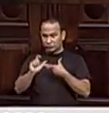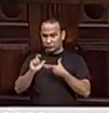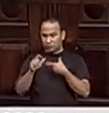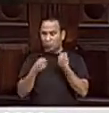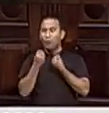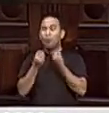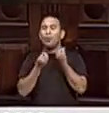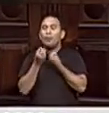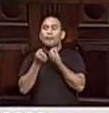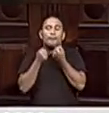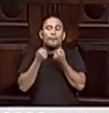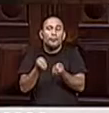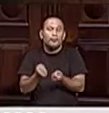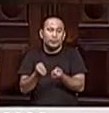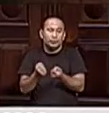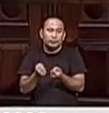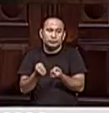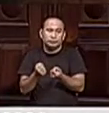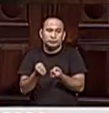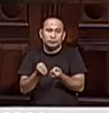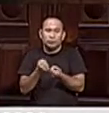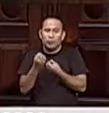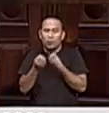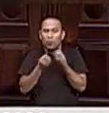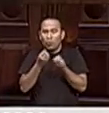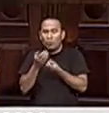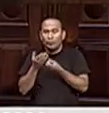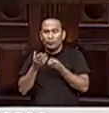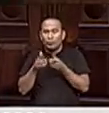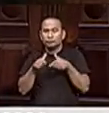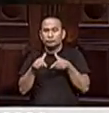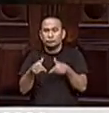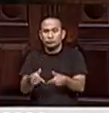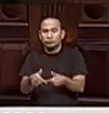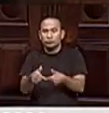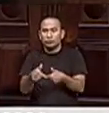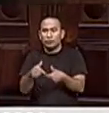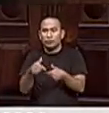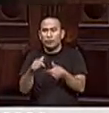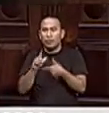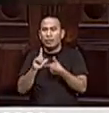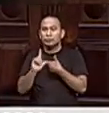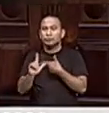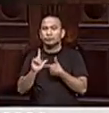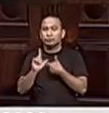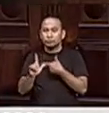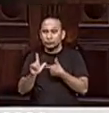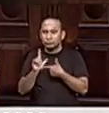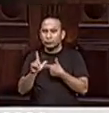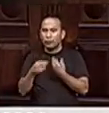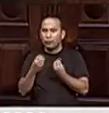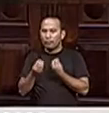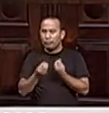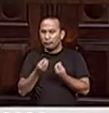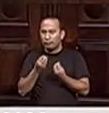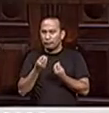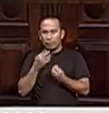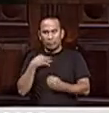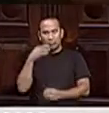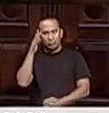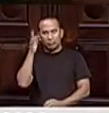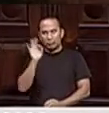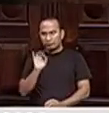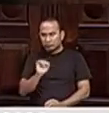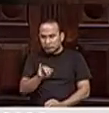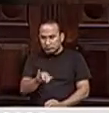Como é possível, então, uma intervenção federal no Poder Legislativo? Eu não sei.